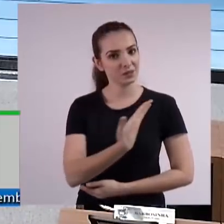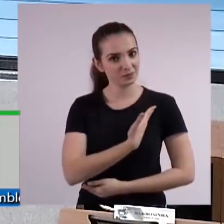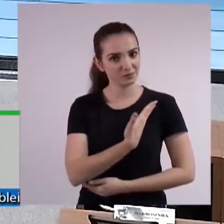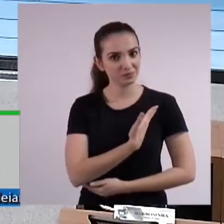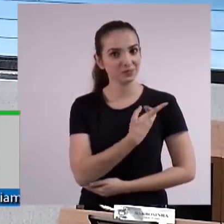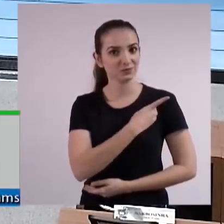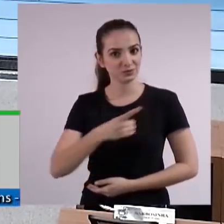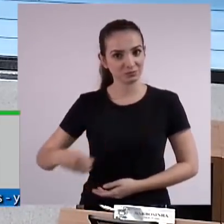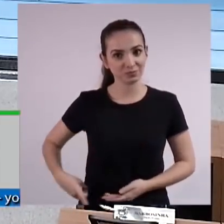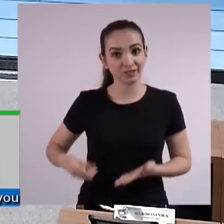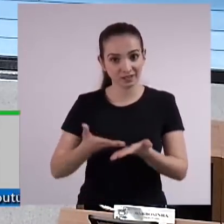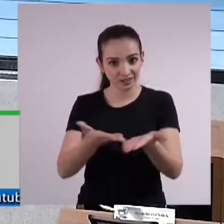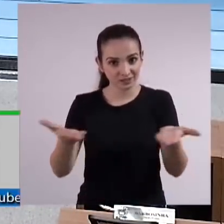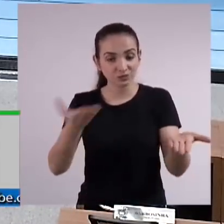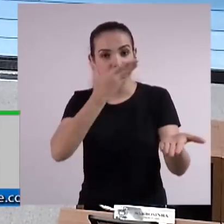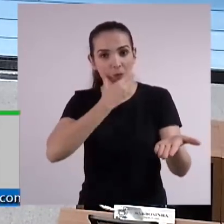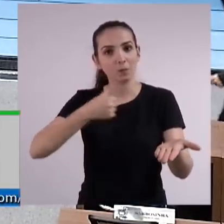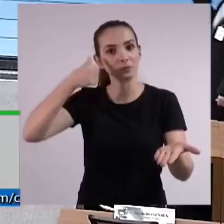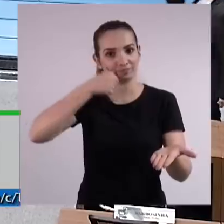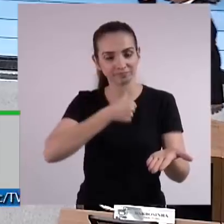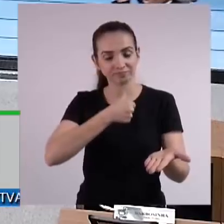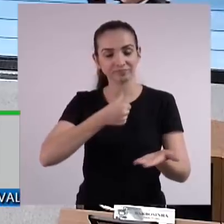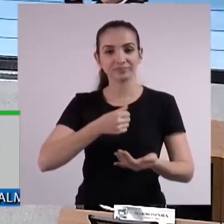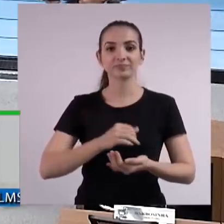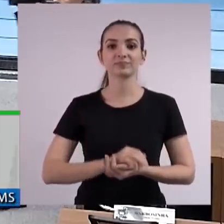colegas deputados, deputadas,